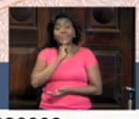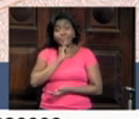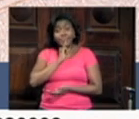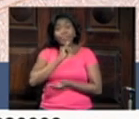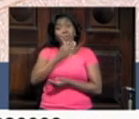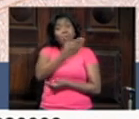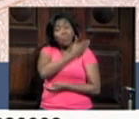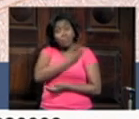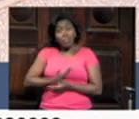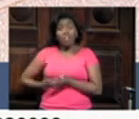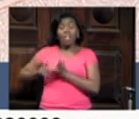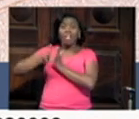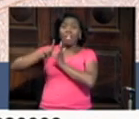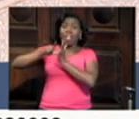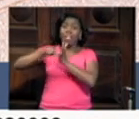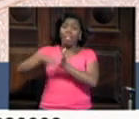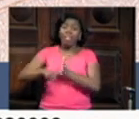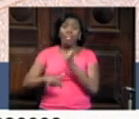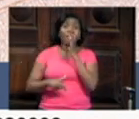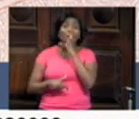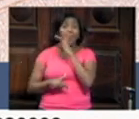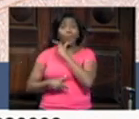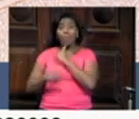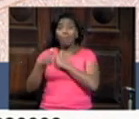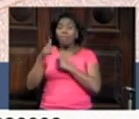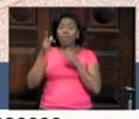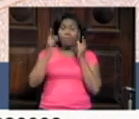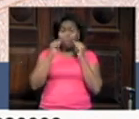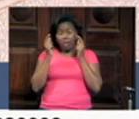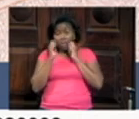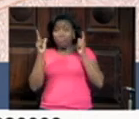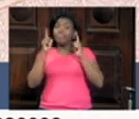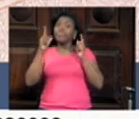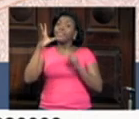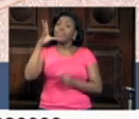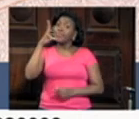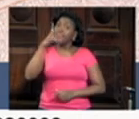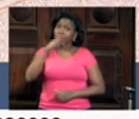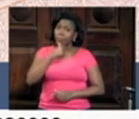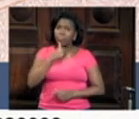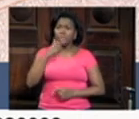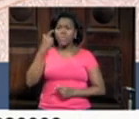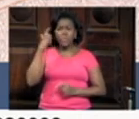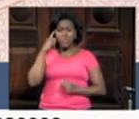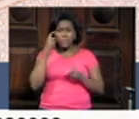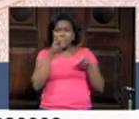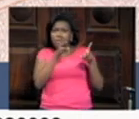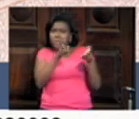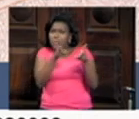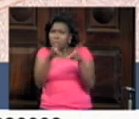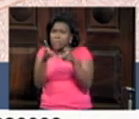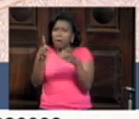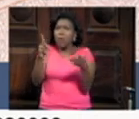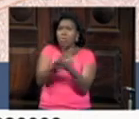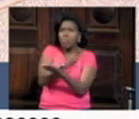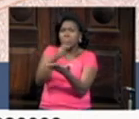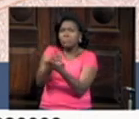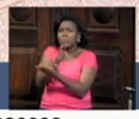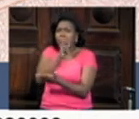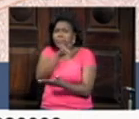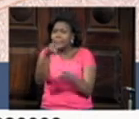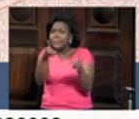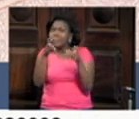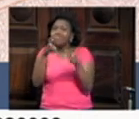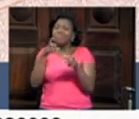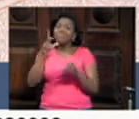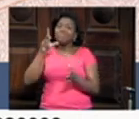governo demorou a acordar, demorou a enxergar o que estava acontecendo e